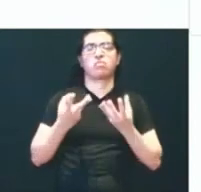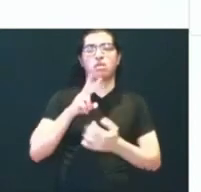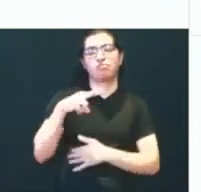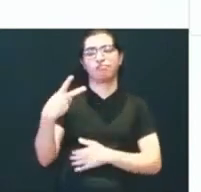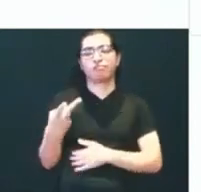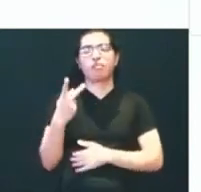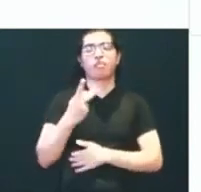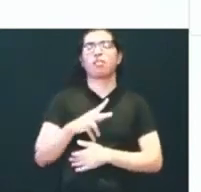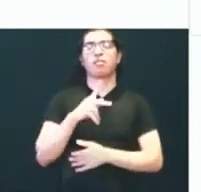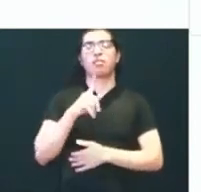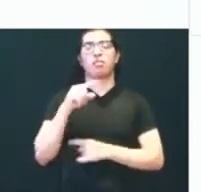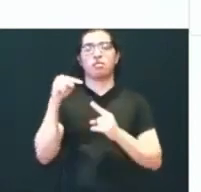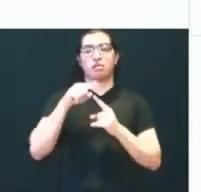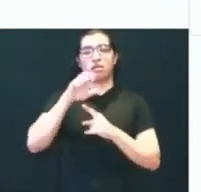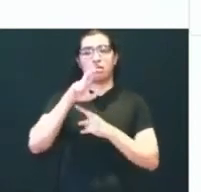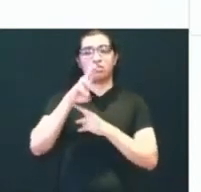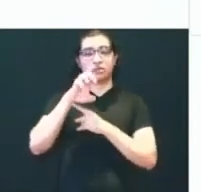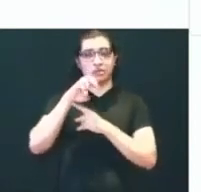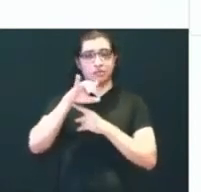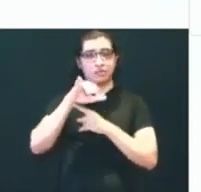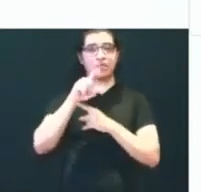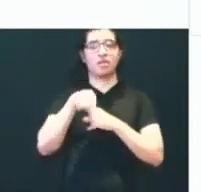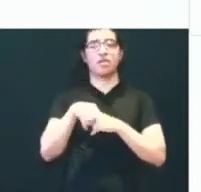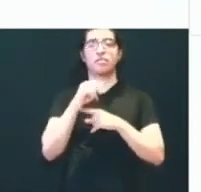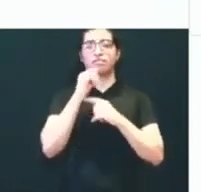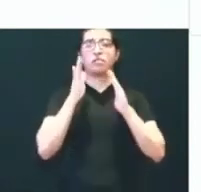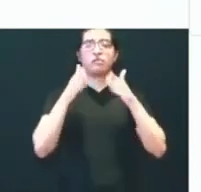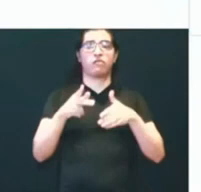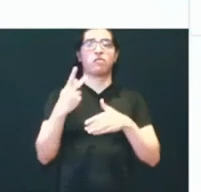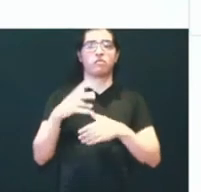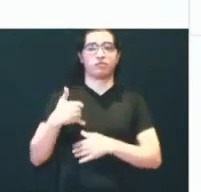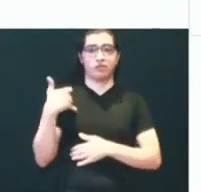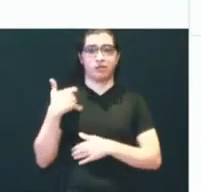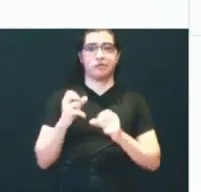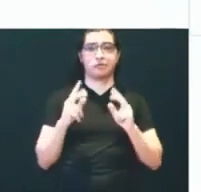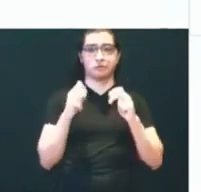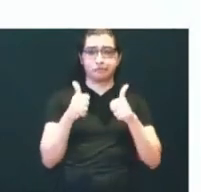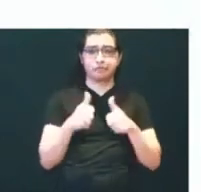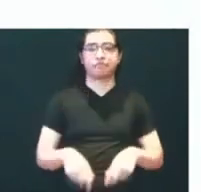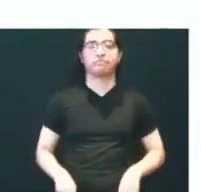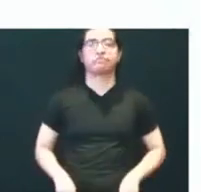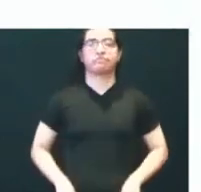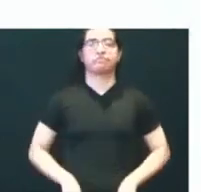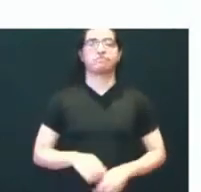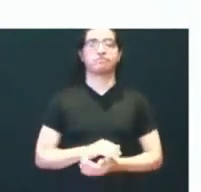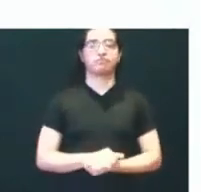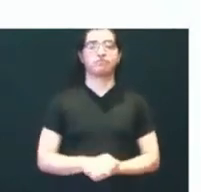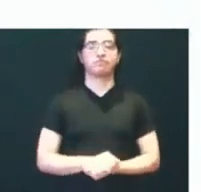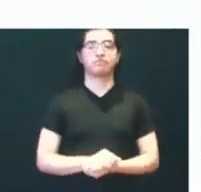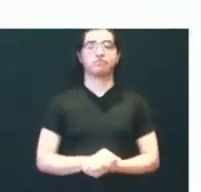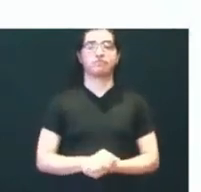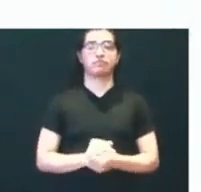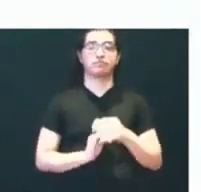para o paciente com uma leucemia, que é a questão da idade. Tá certo? Muito bem.